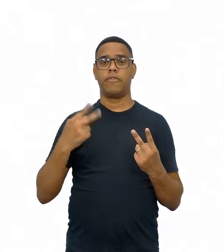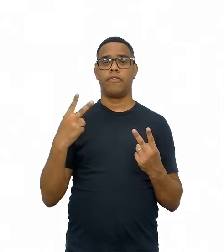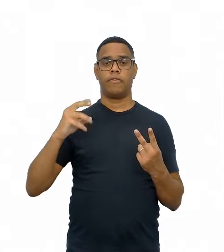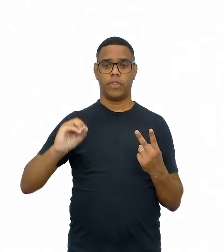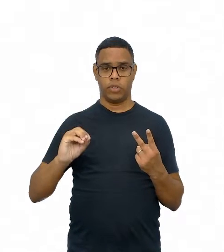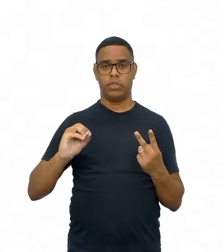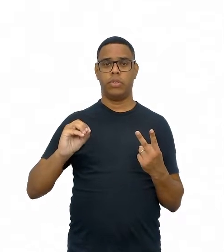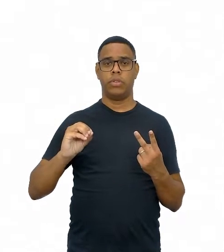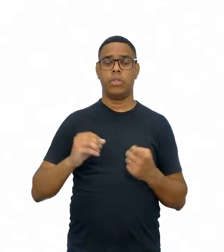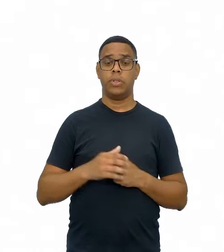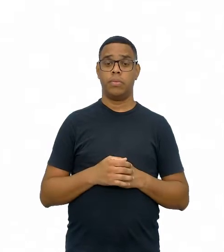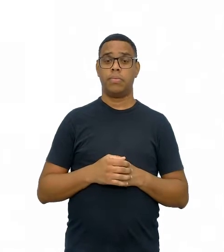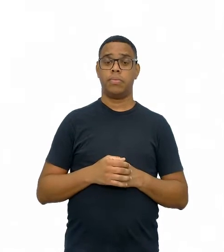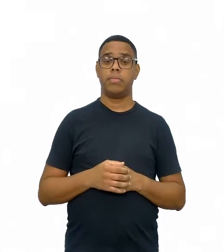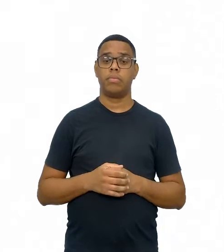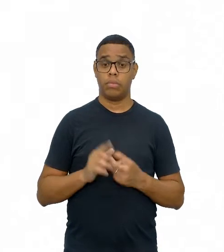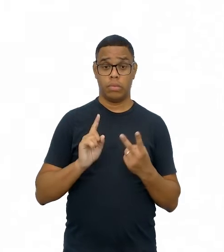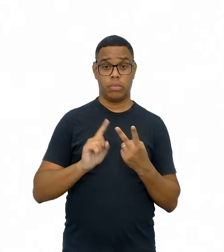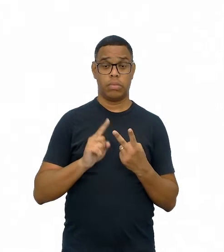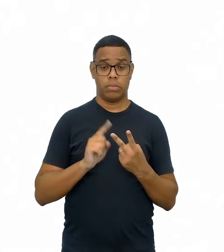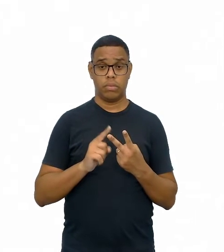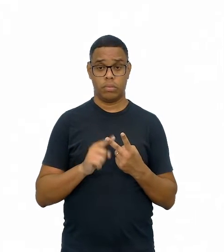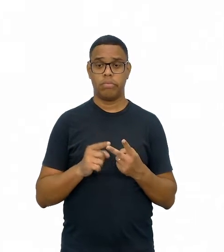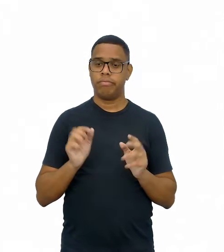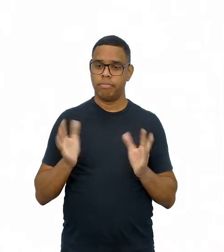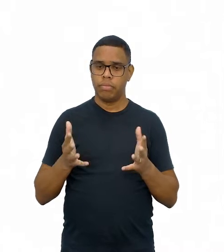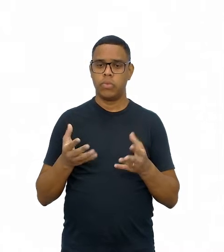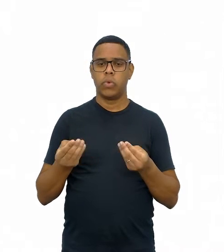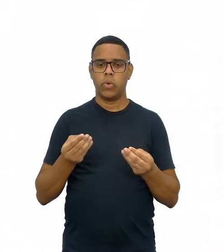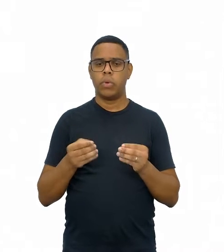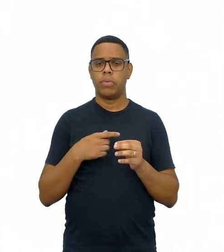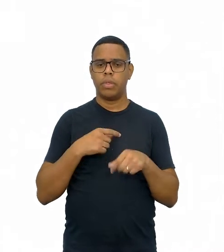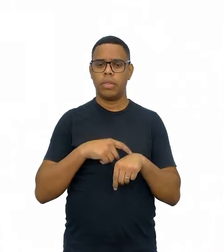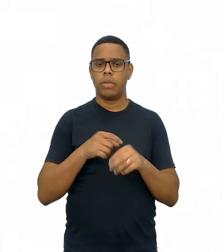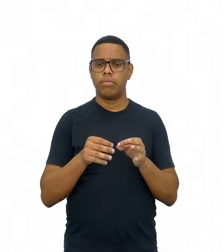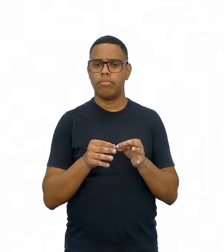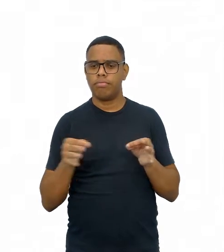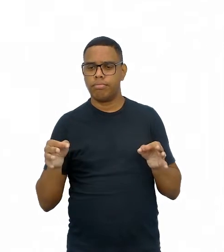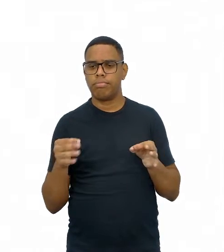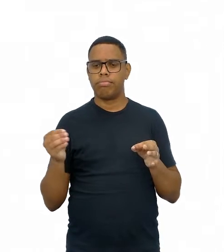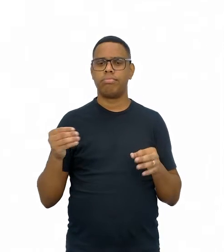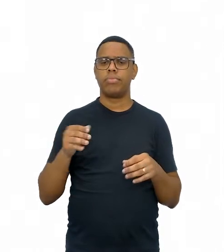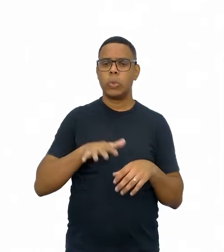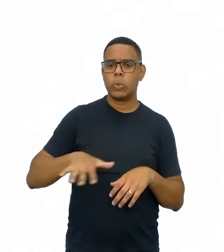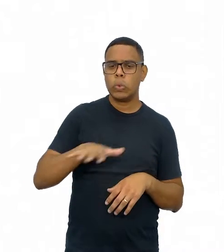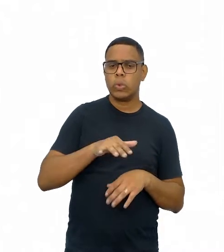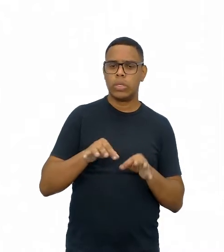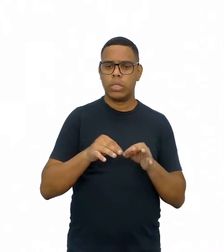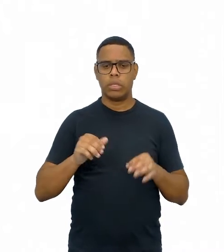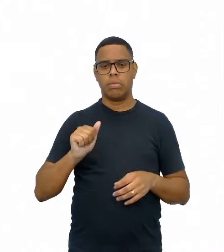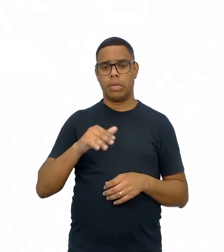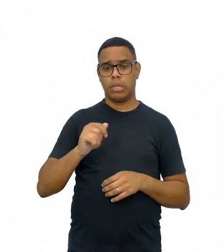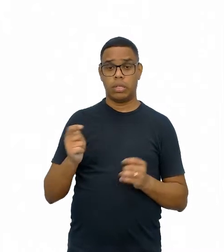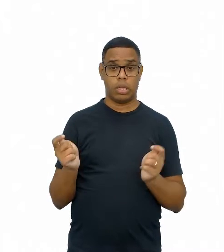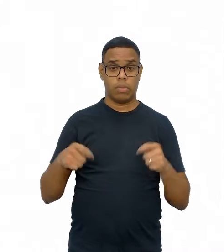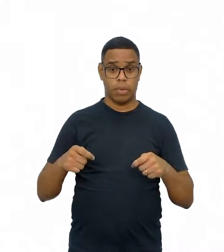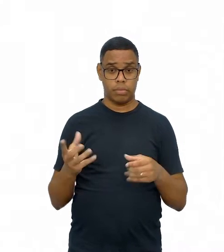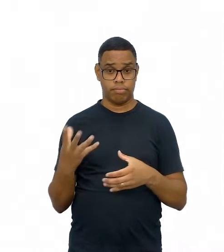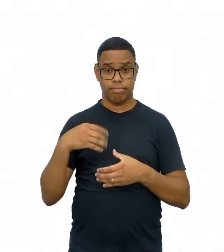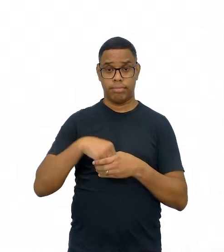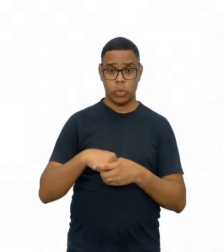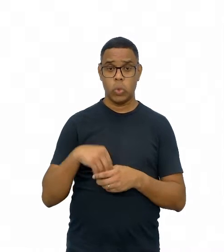EF04MA20. Ela fala de medir e estimar comprimentos, incluindo perímetro, massa,